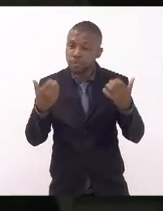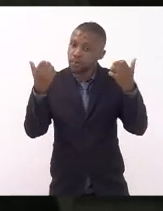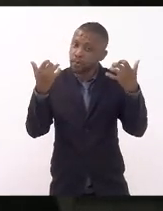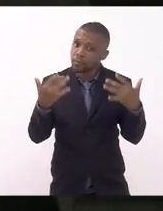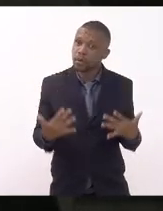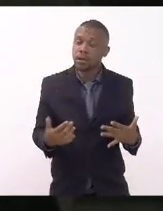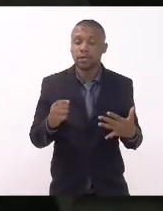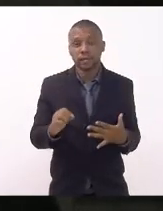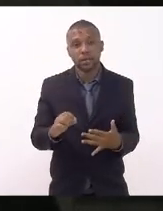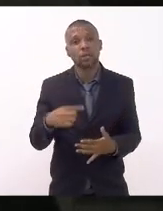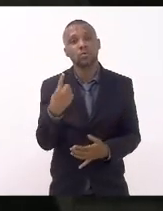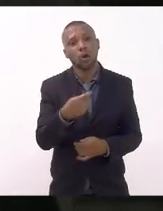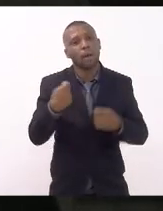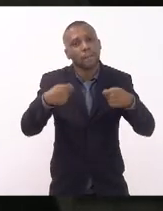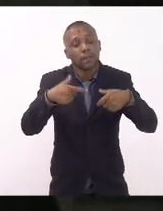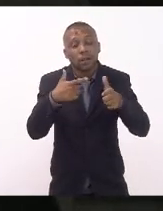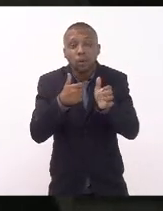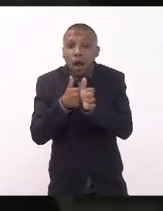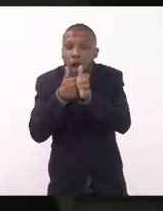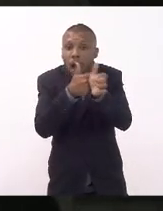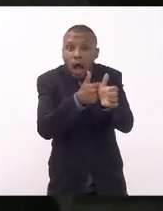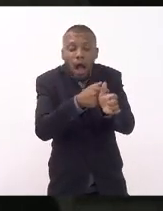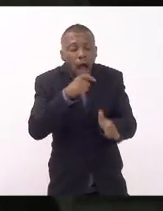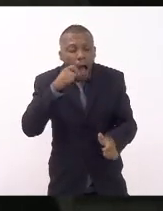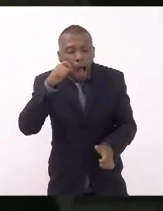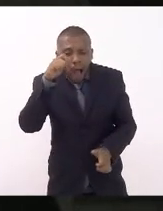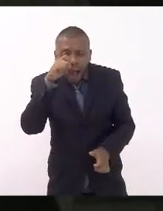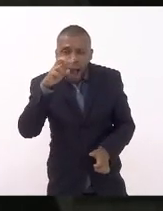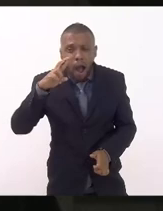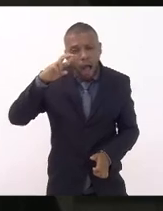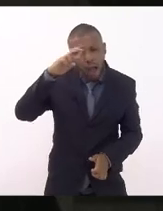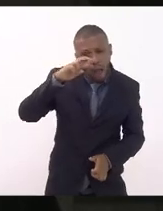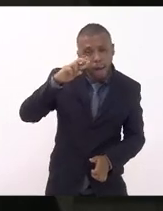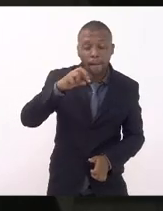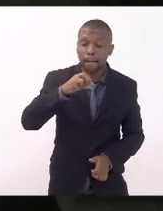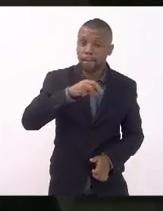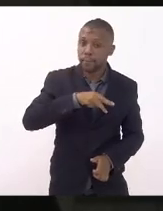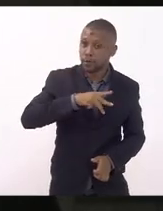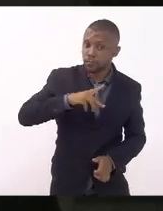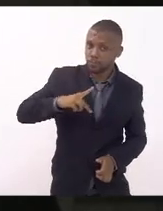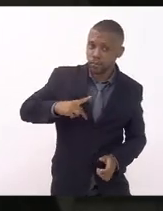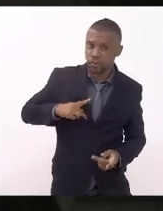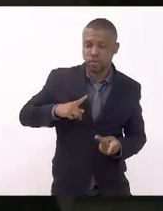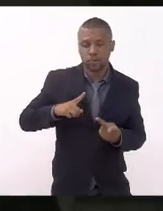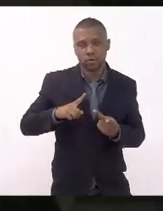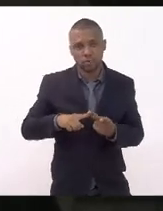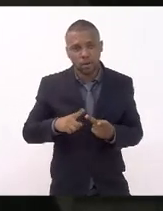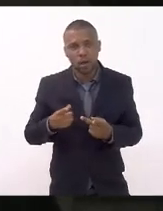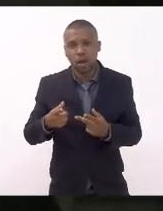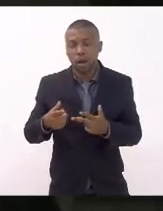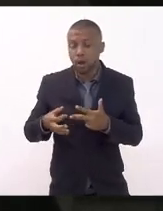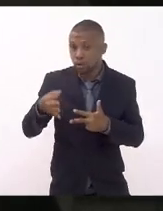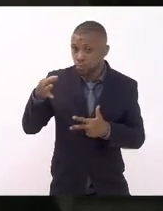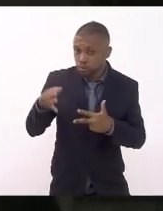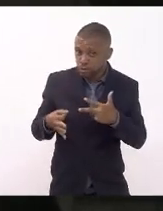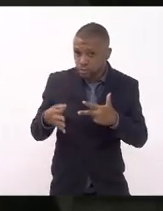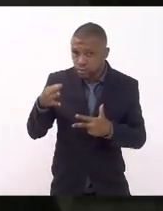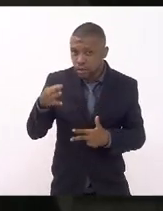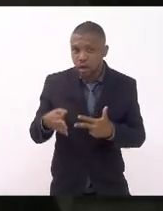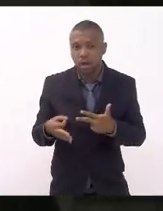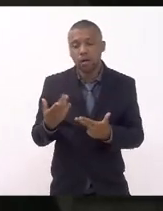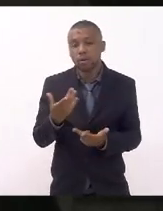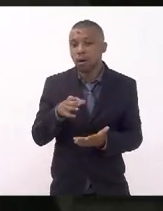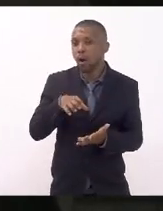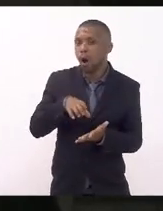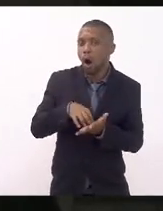que é preciso acompanhar com lupa Ministério Público, Poder Judiciário, enfim, órgãos de controle e